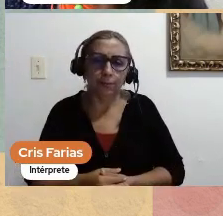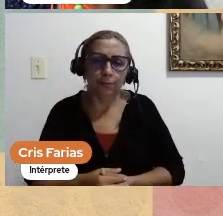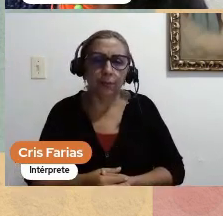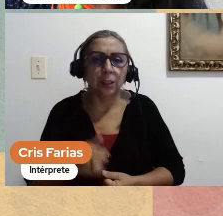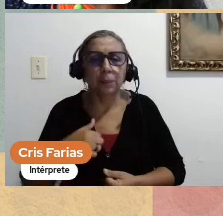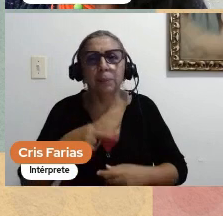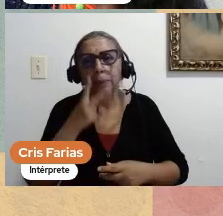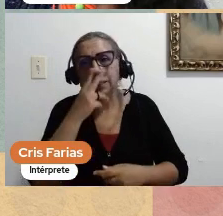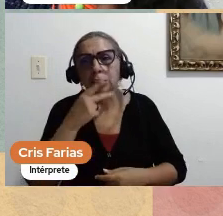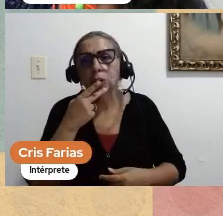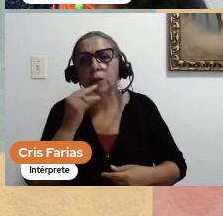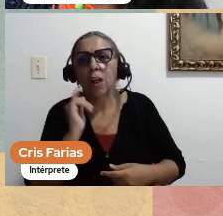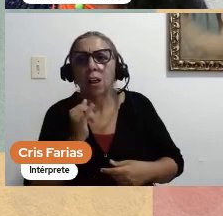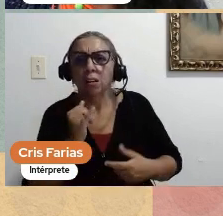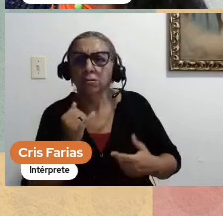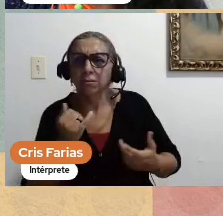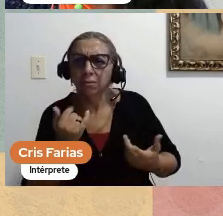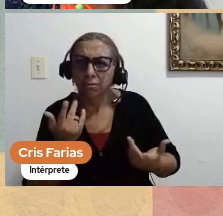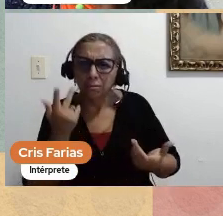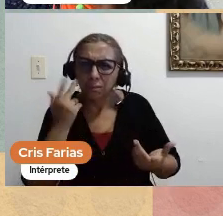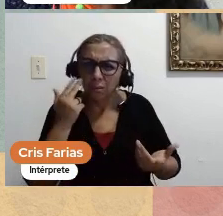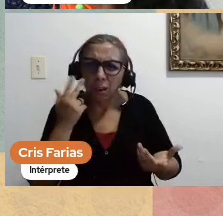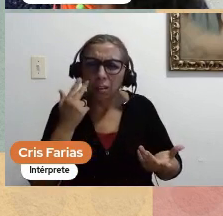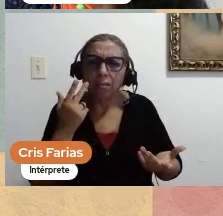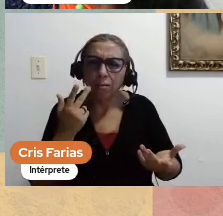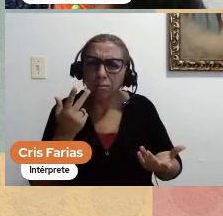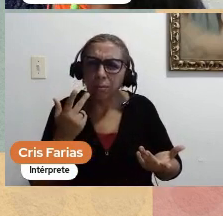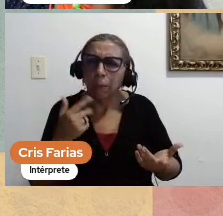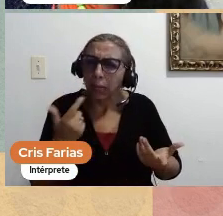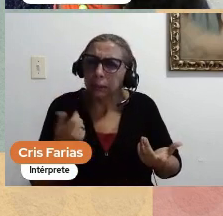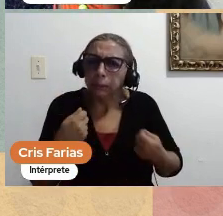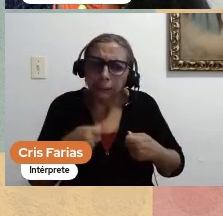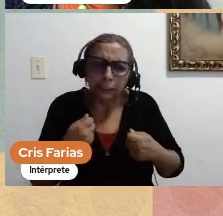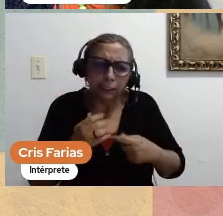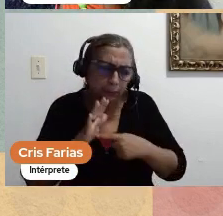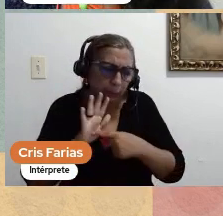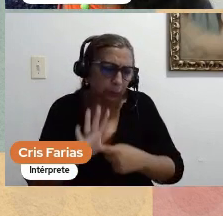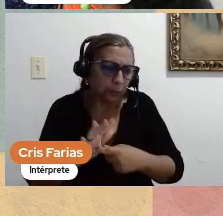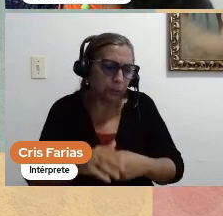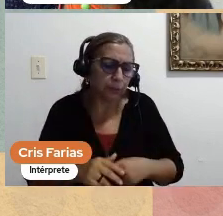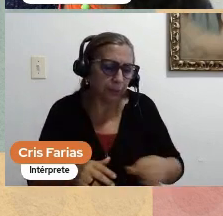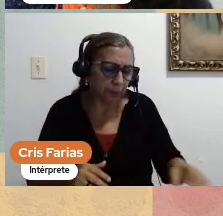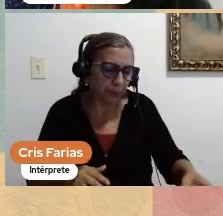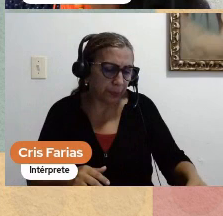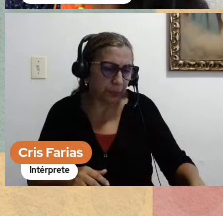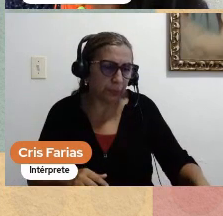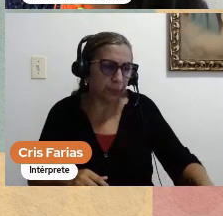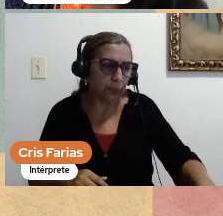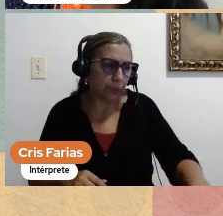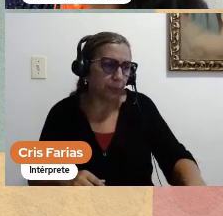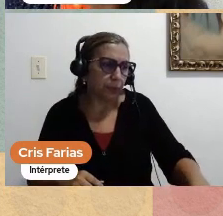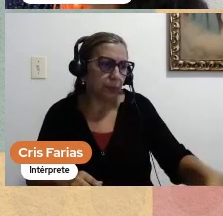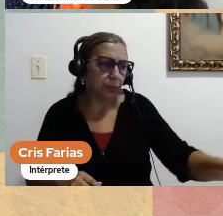estou falando o óbvio, mas talvez o óbvio precise ser falado. E na parte da gestão,